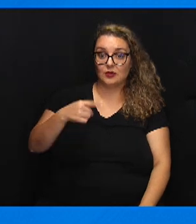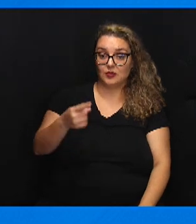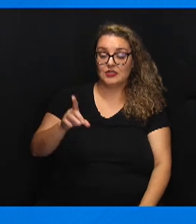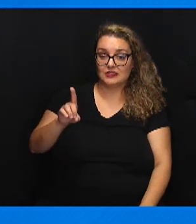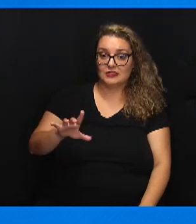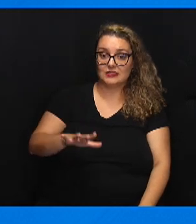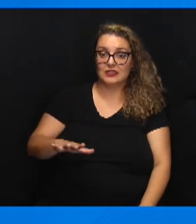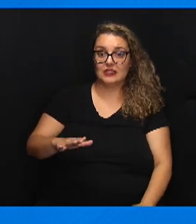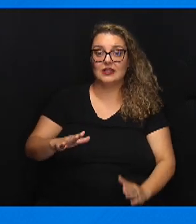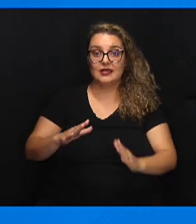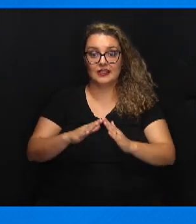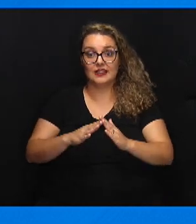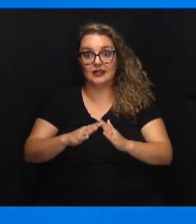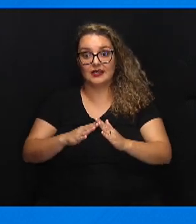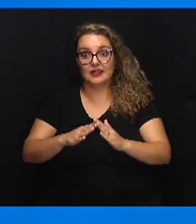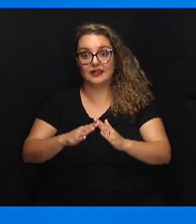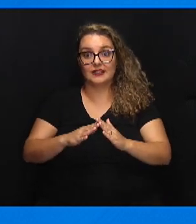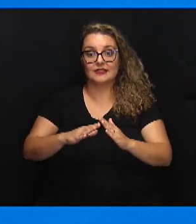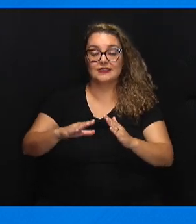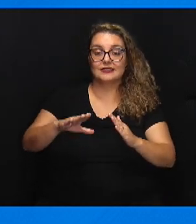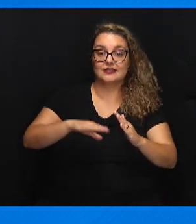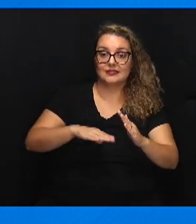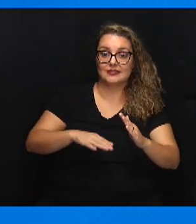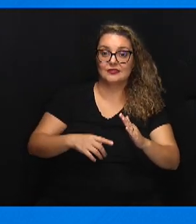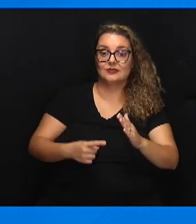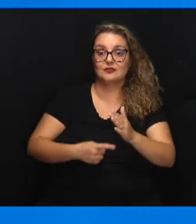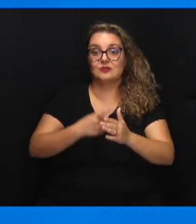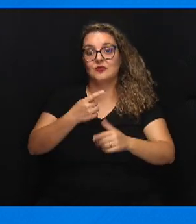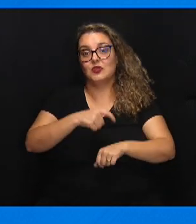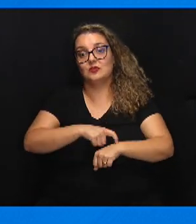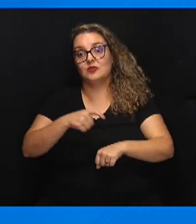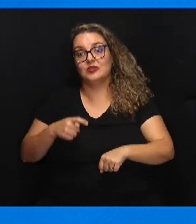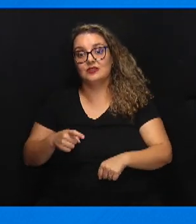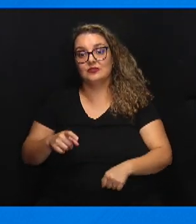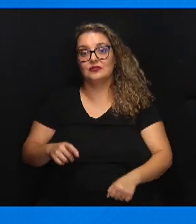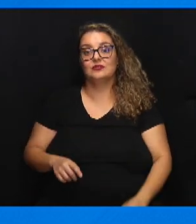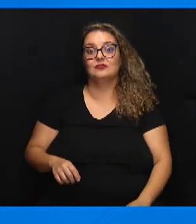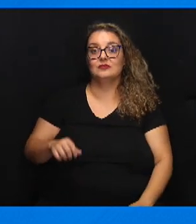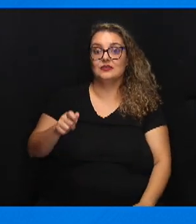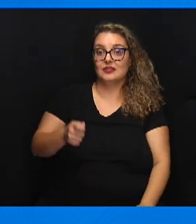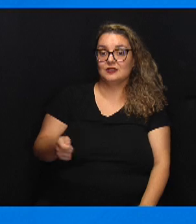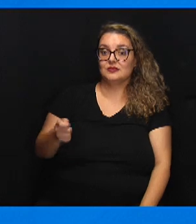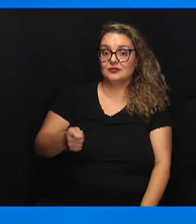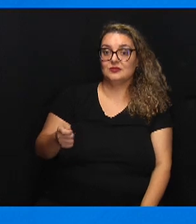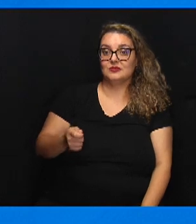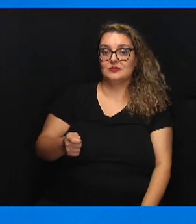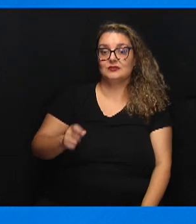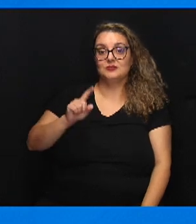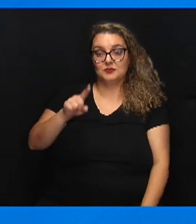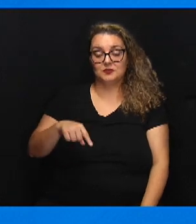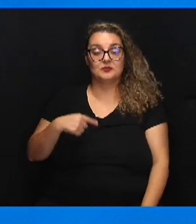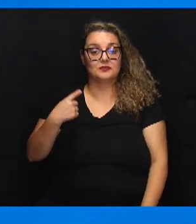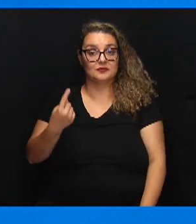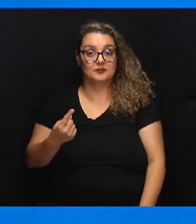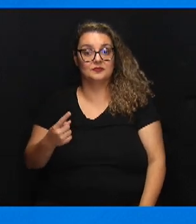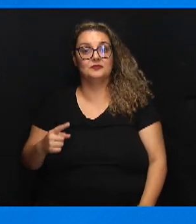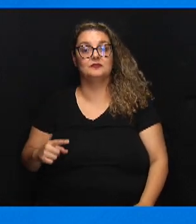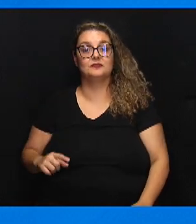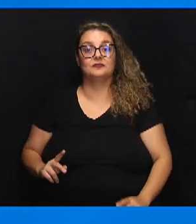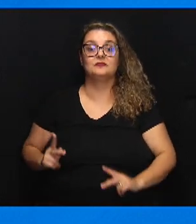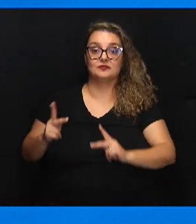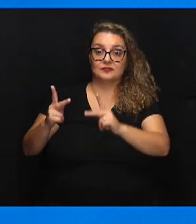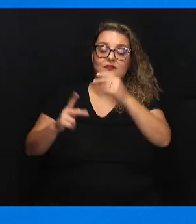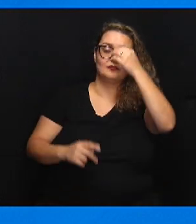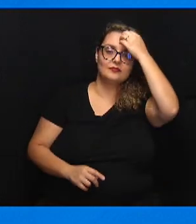Cidade, coordenou a Casa da Cidade durante o primeiro período da implantação da associação e depois se elegeu